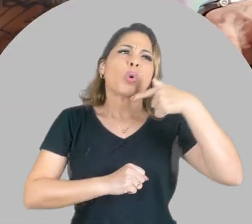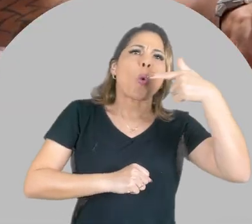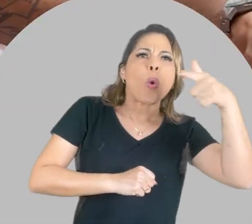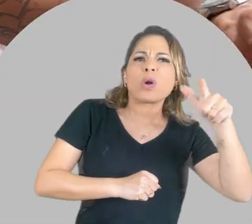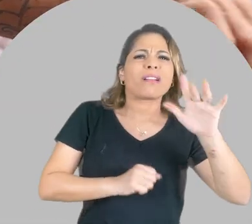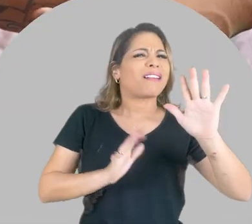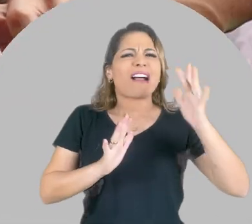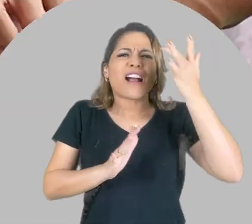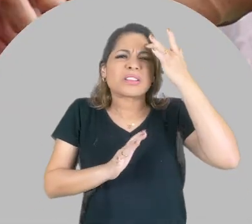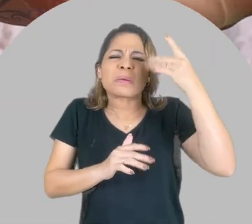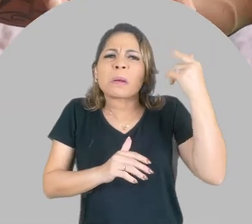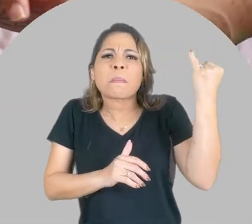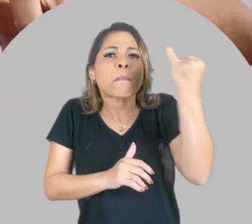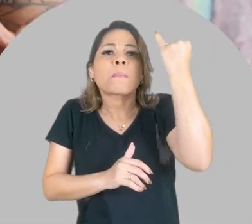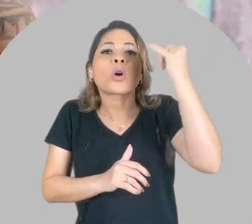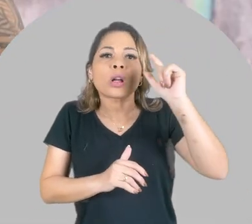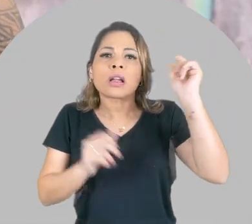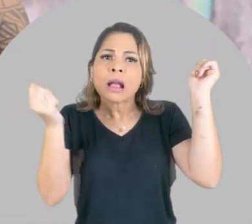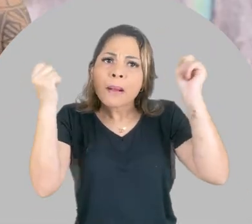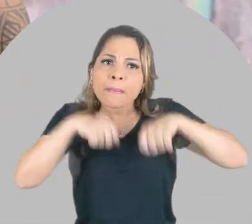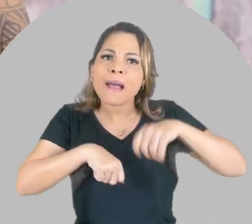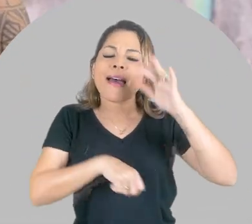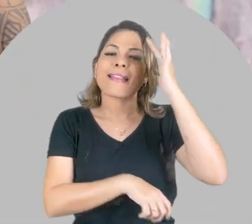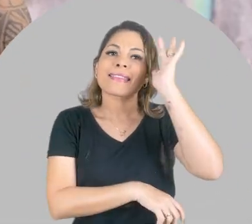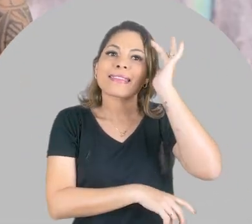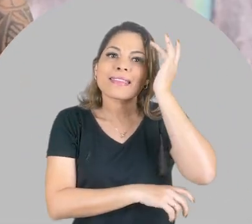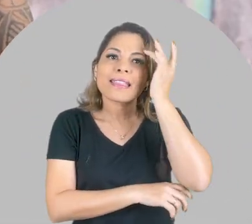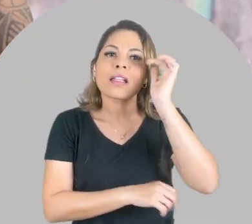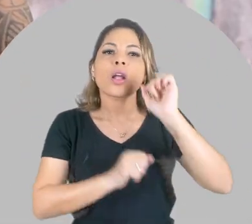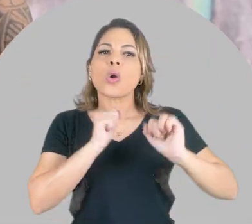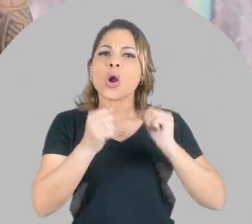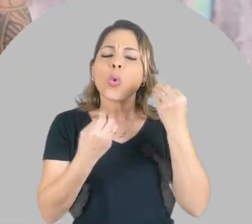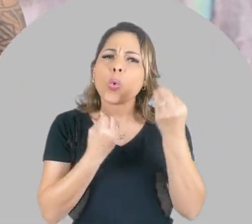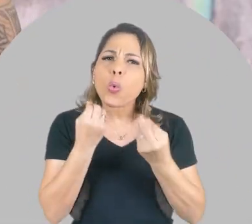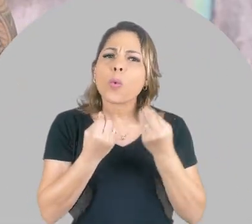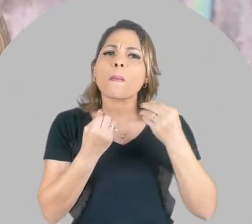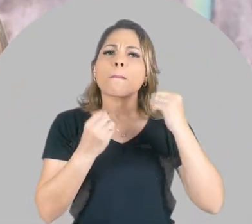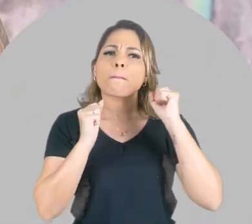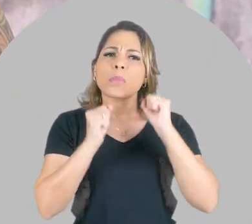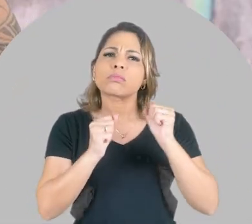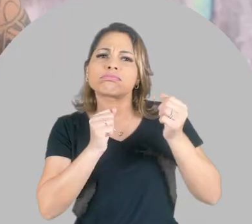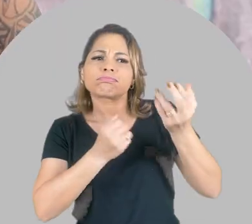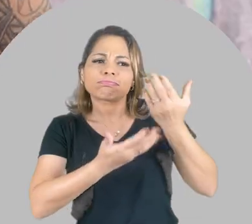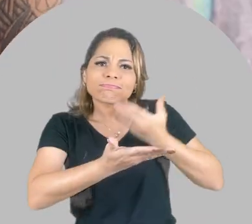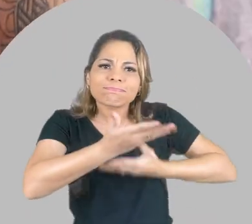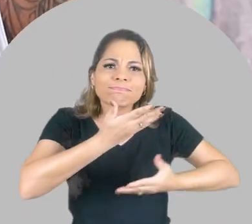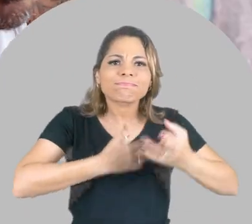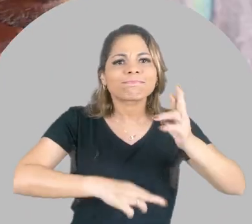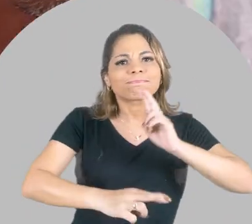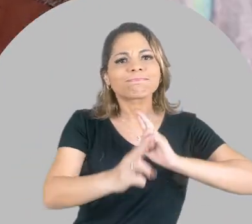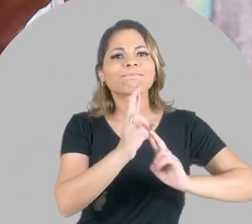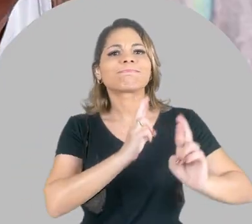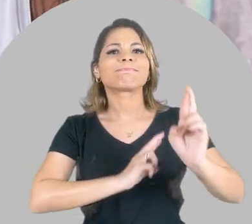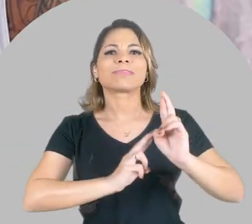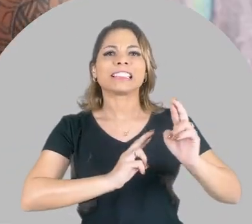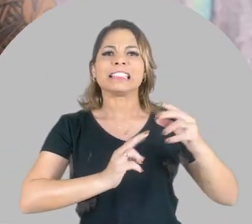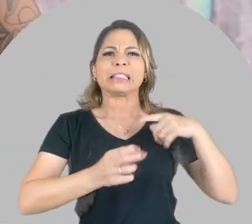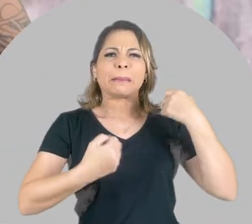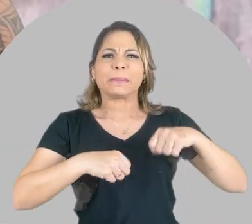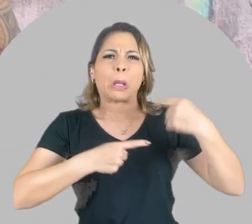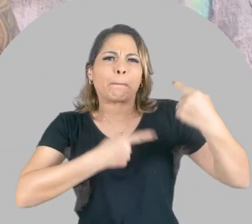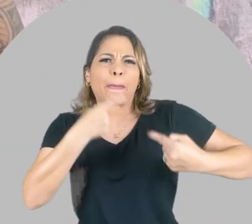um é nosso, o outro é nosso, eu acho que é o de menos. Eu acho que o que importa mesmo é a gente ter a capacidade de entender como nós podemos se